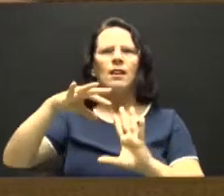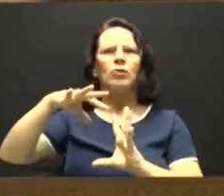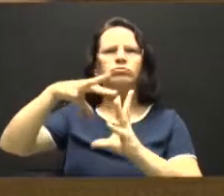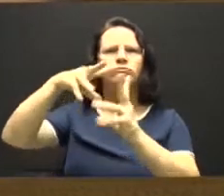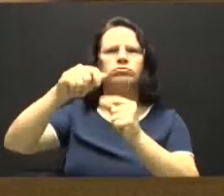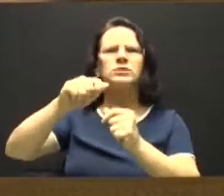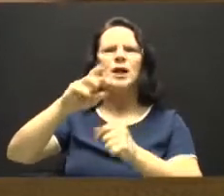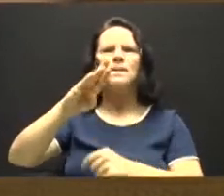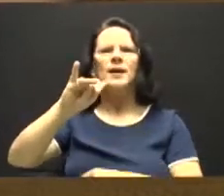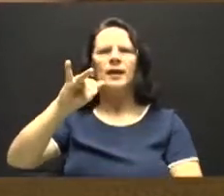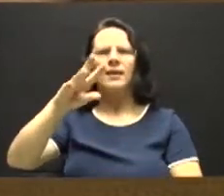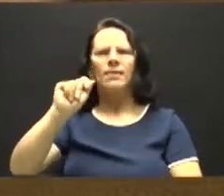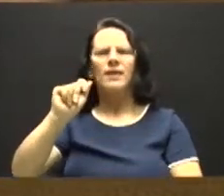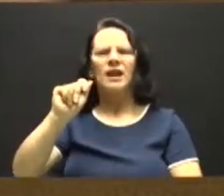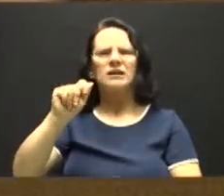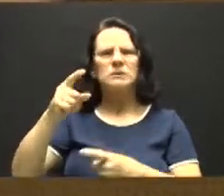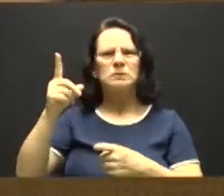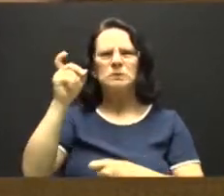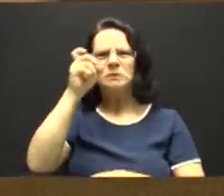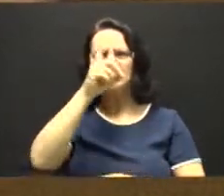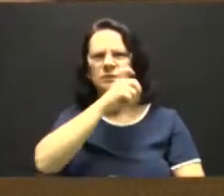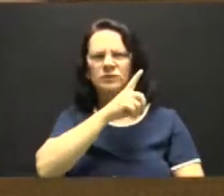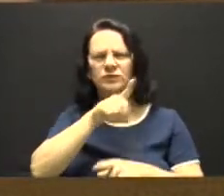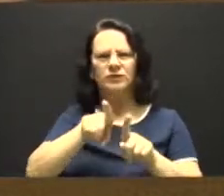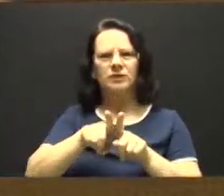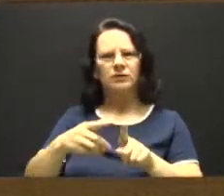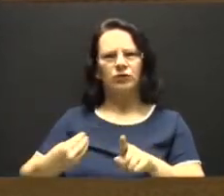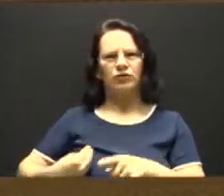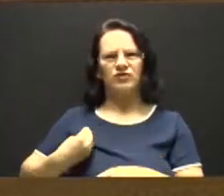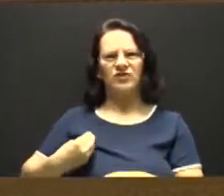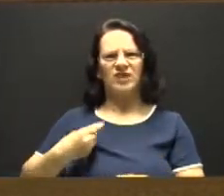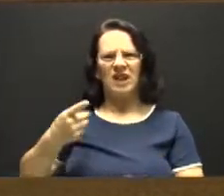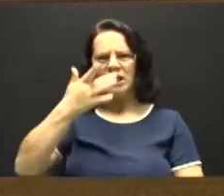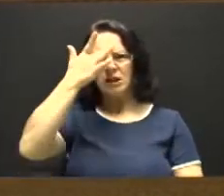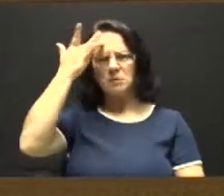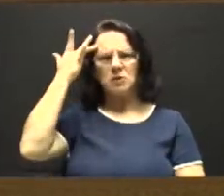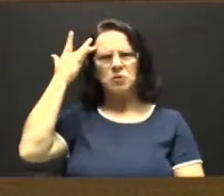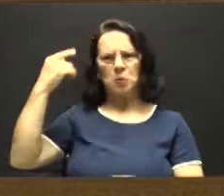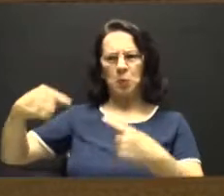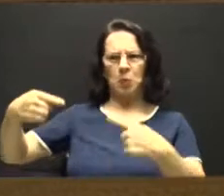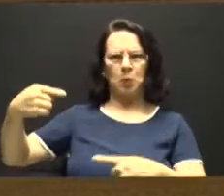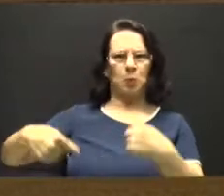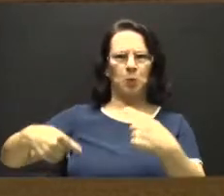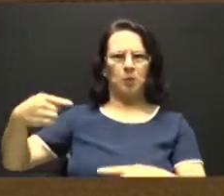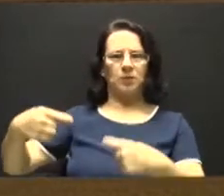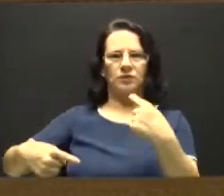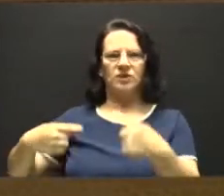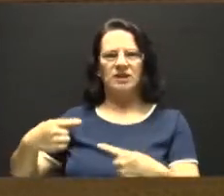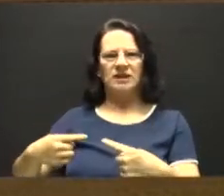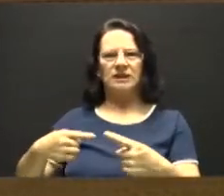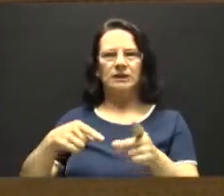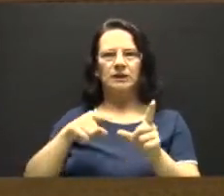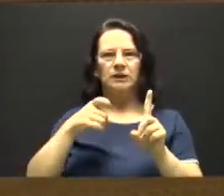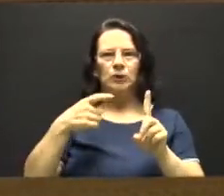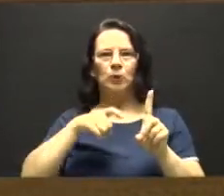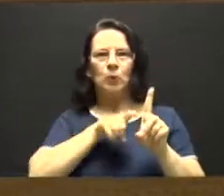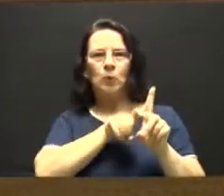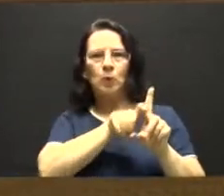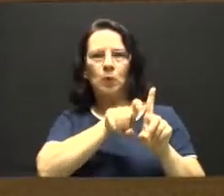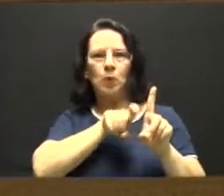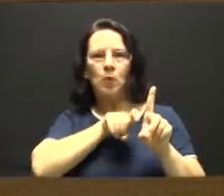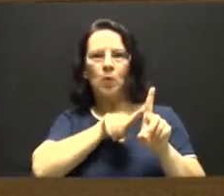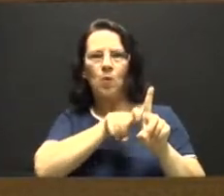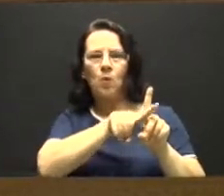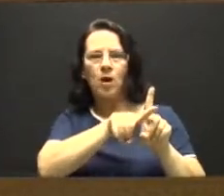diz que a vida e aqui as pessoas ficam discutindo se o embrião é vida